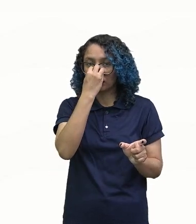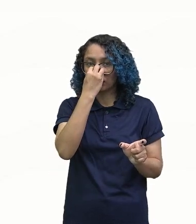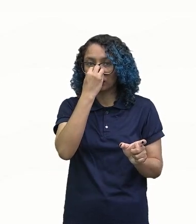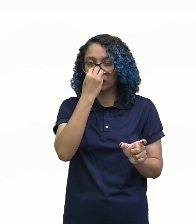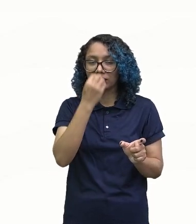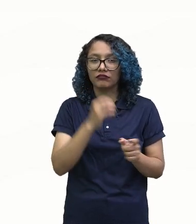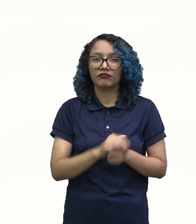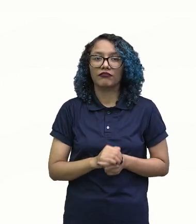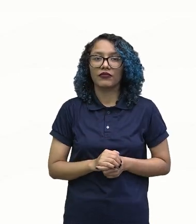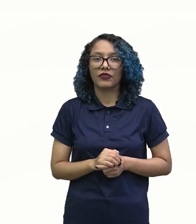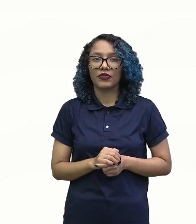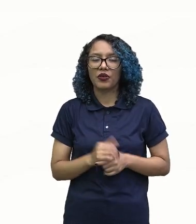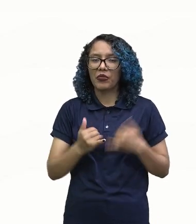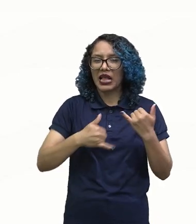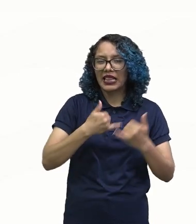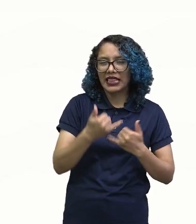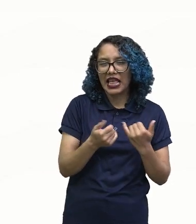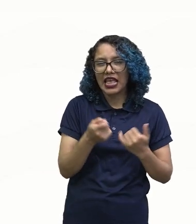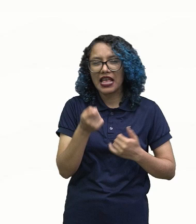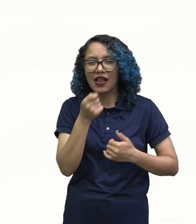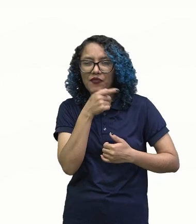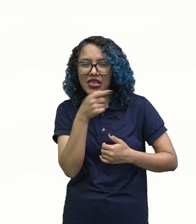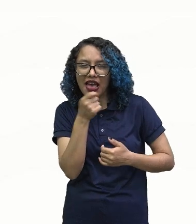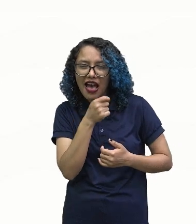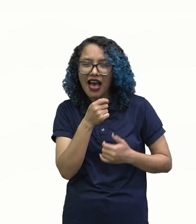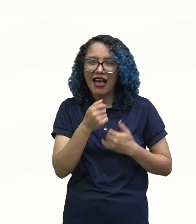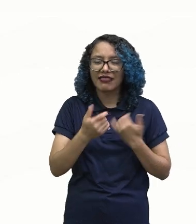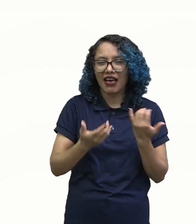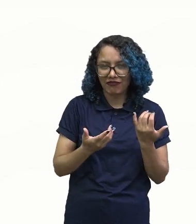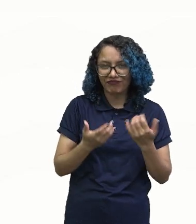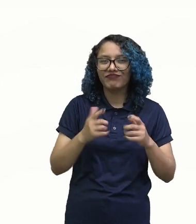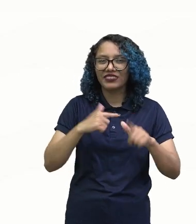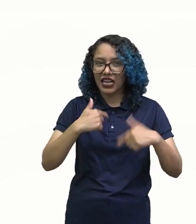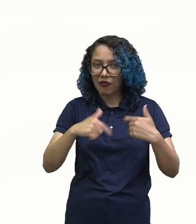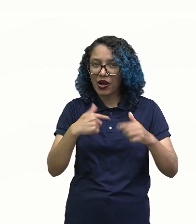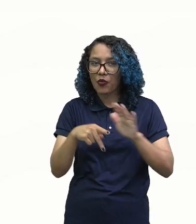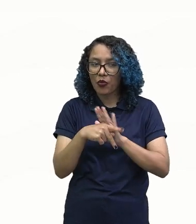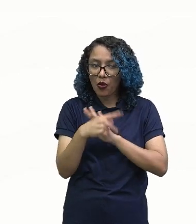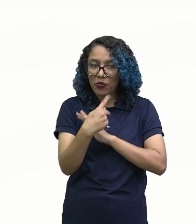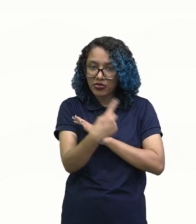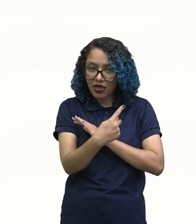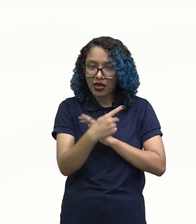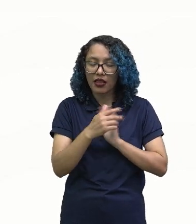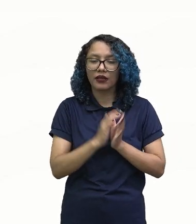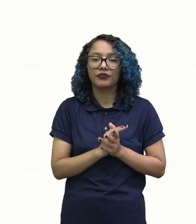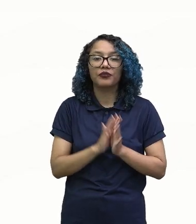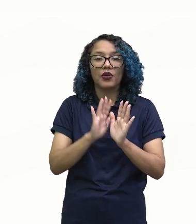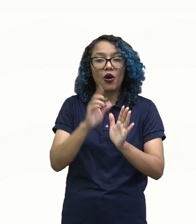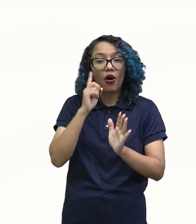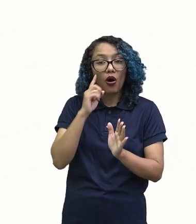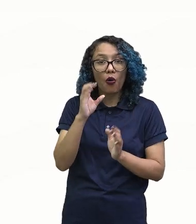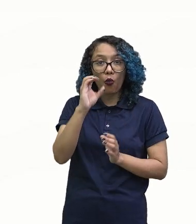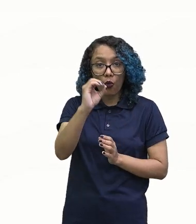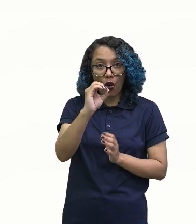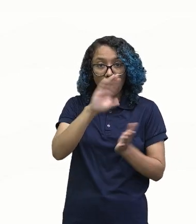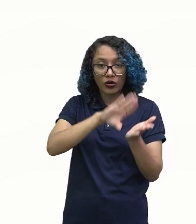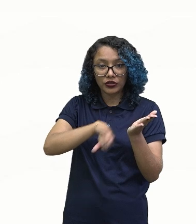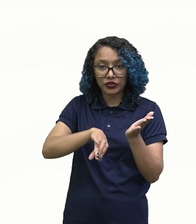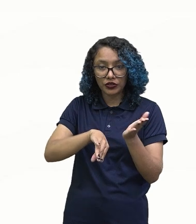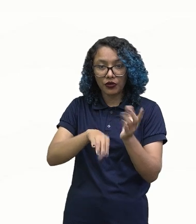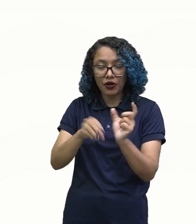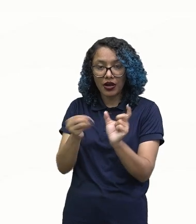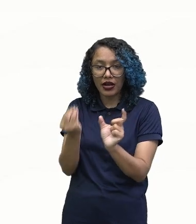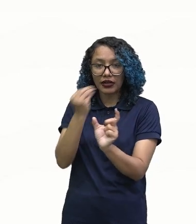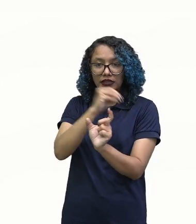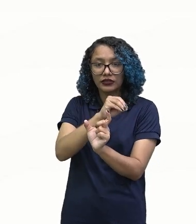levando humor, né, fazendo humor. E aí, observe que aqui o O sumiu para dar lugar à